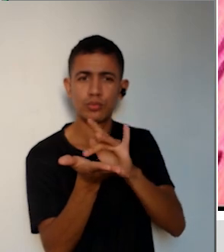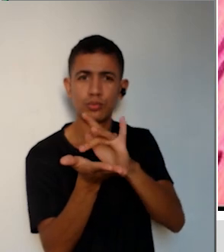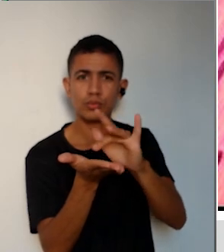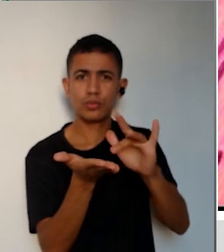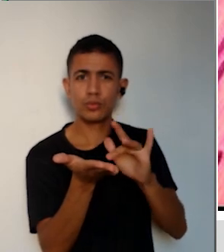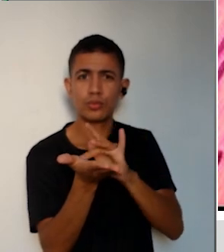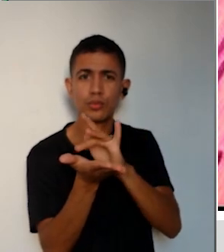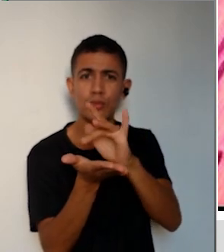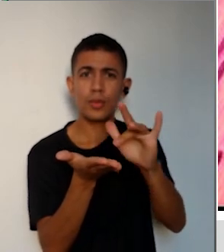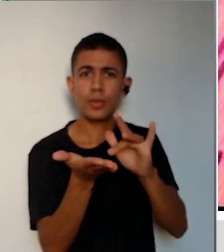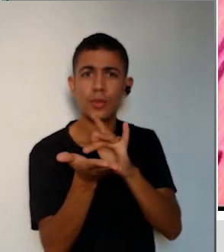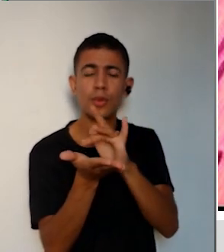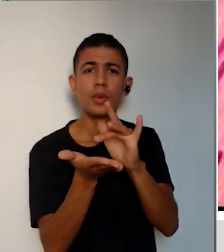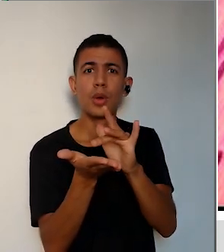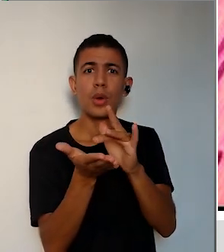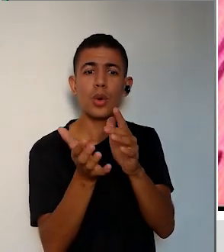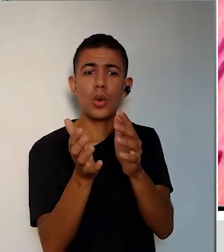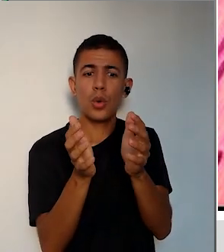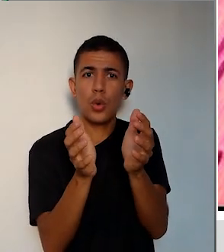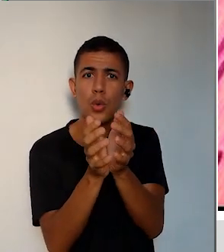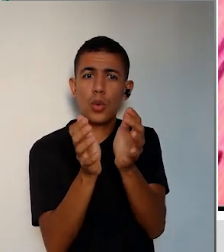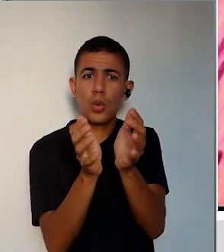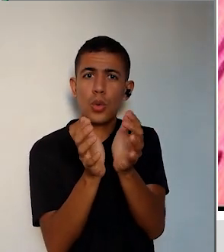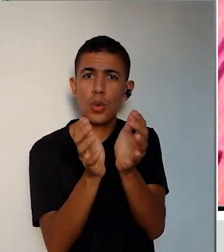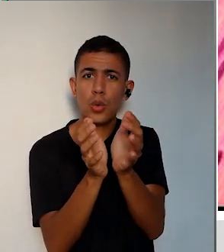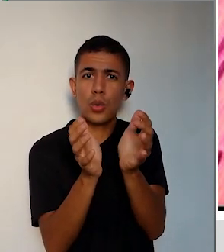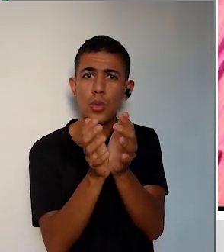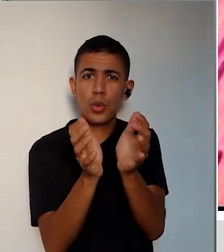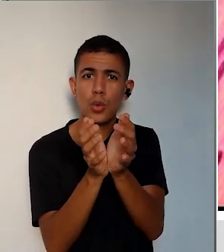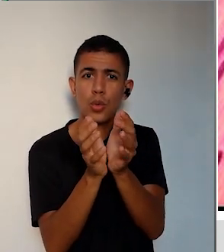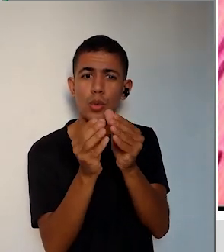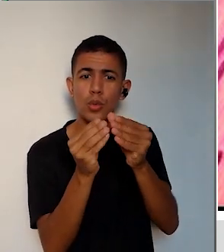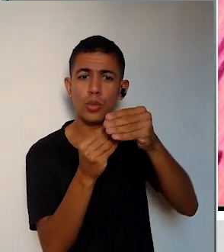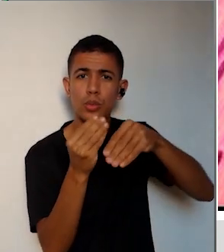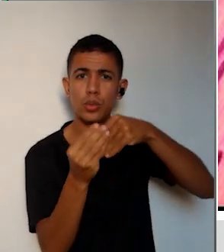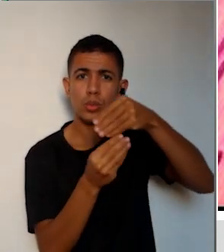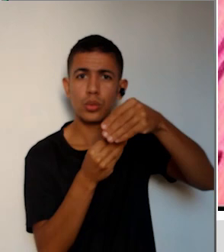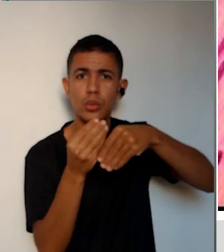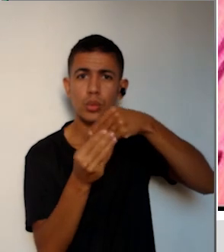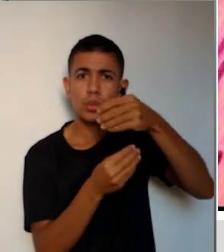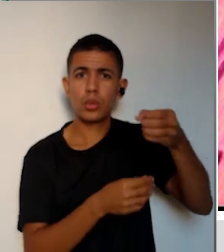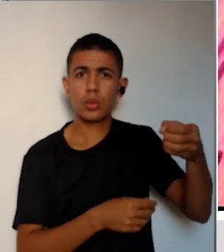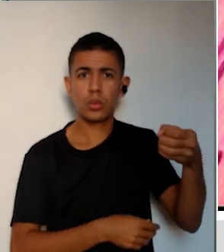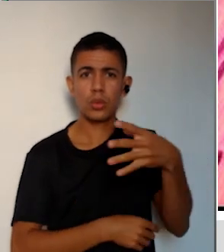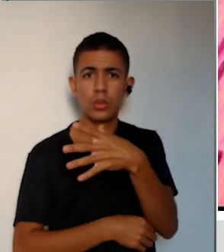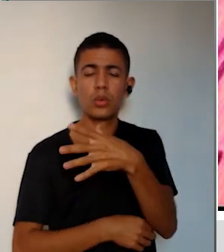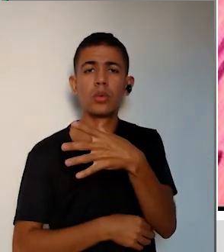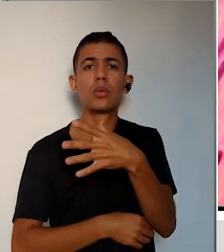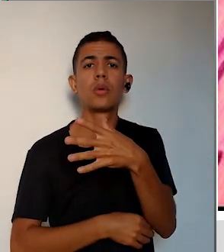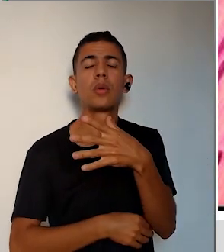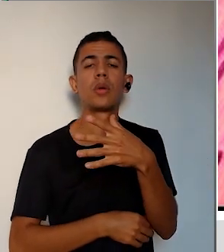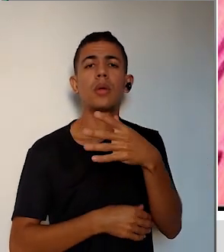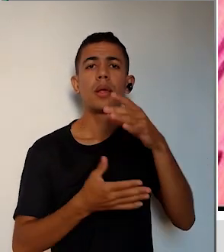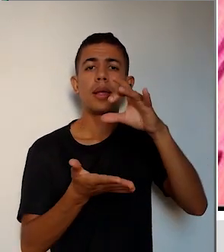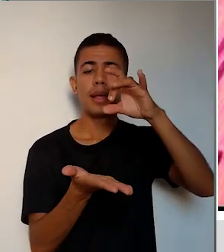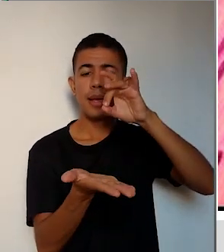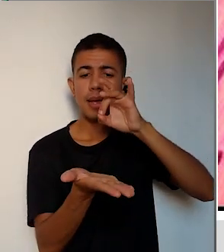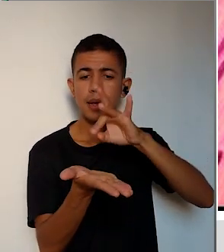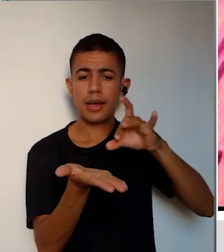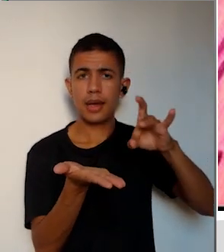Acredita-se que essa comunicação entre as células podem formar grupos funcionais.